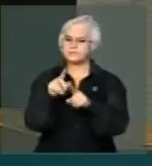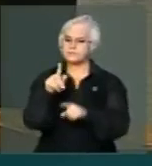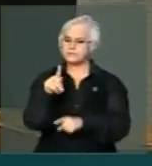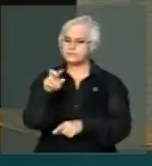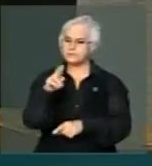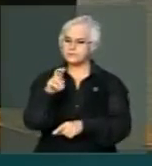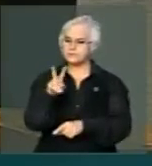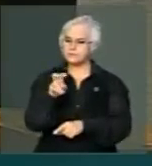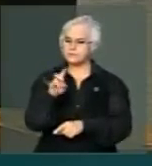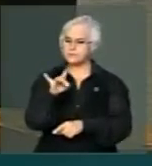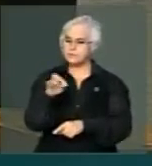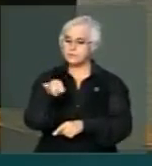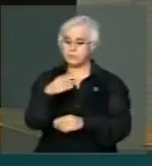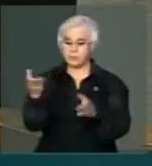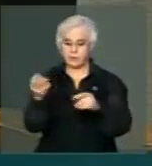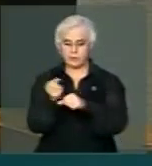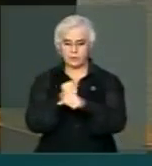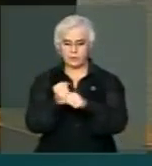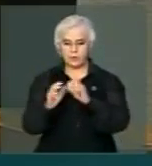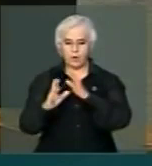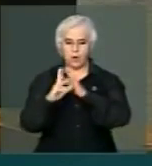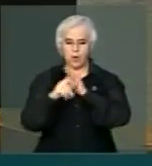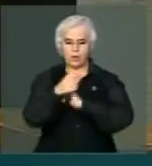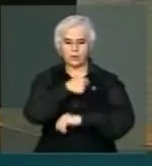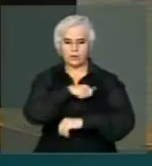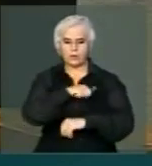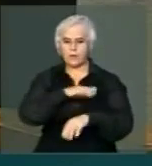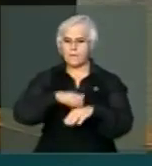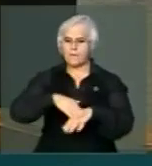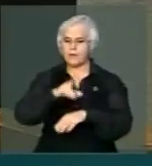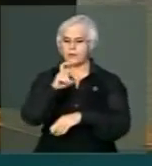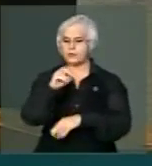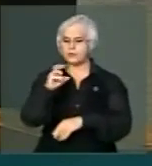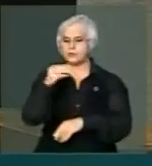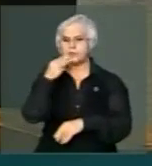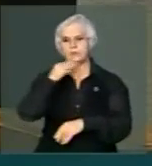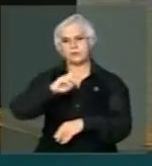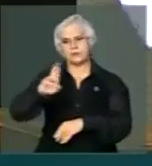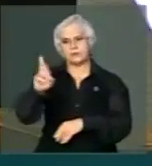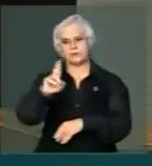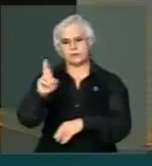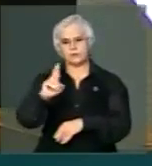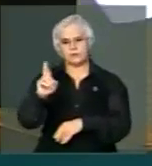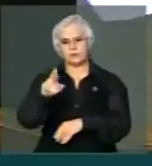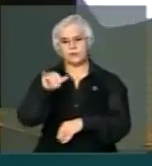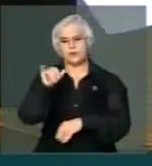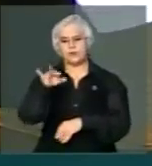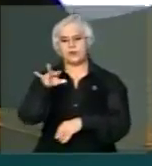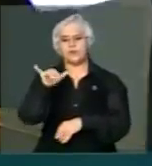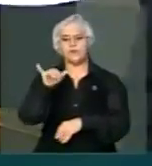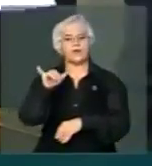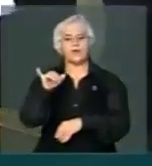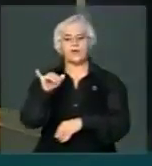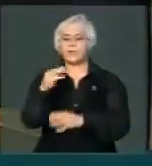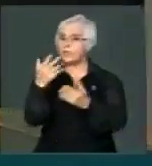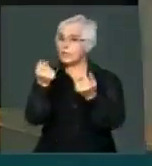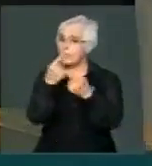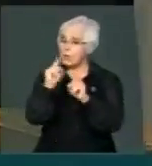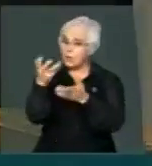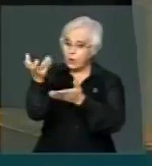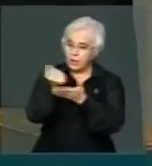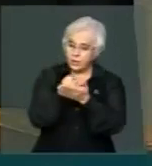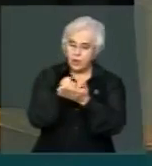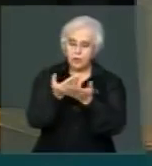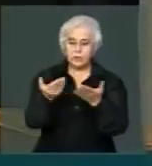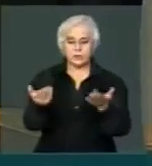sonegação fiscal para esse ano ultrapassa 500 bilhões de reais, que deixarão de ser recolhidos,